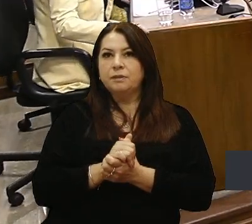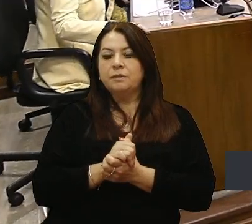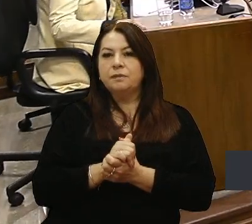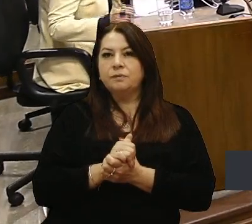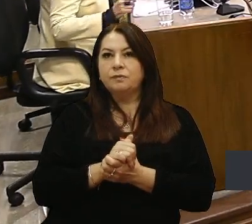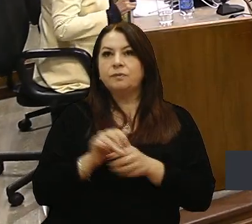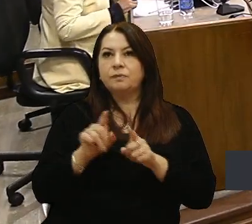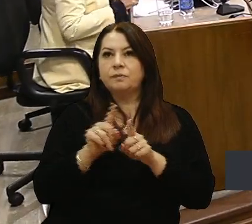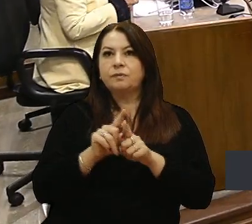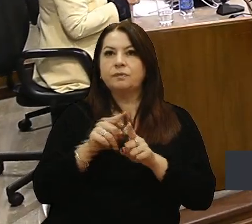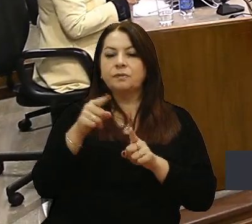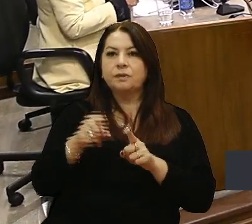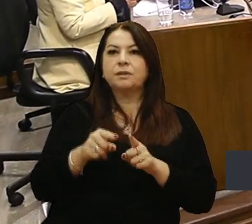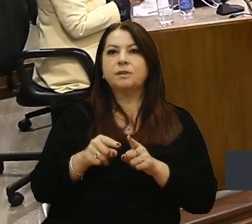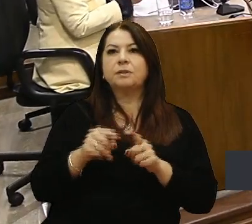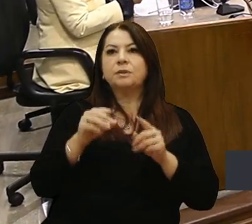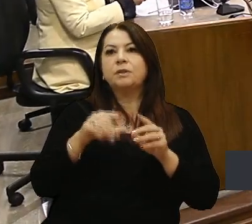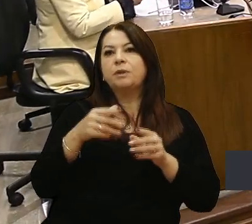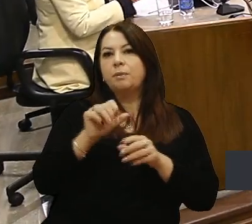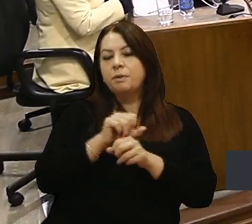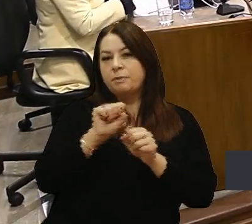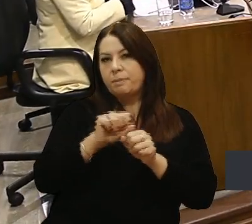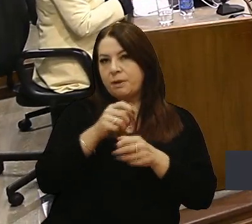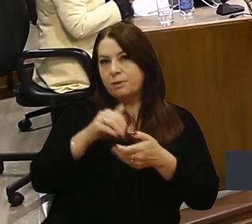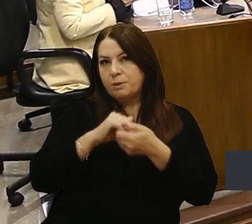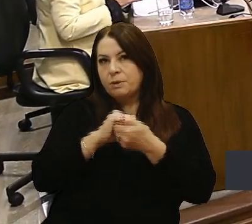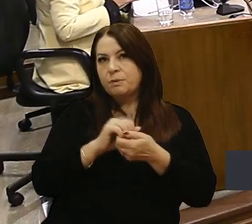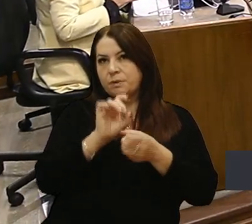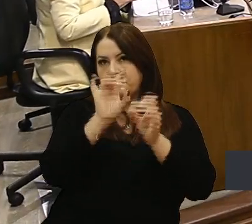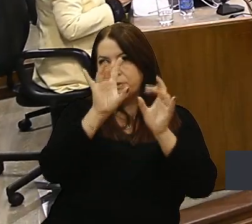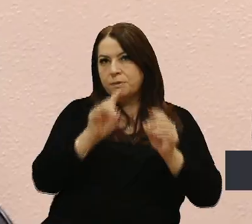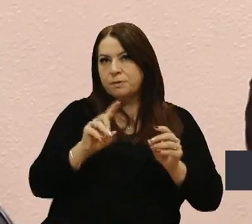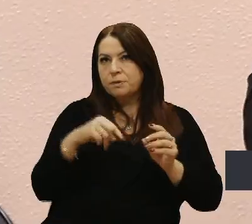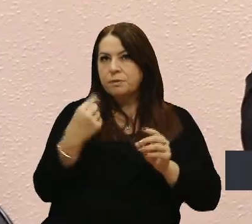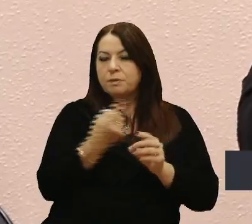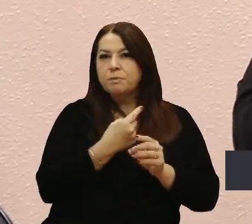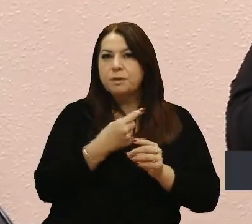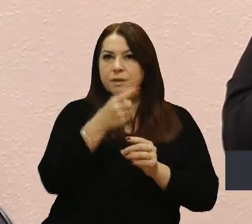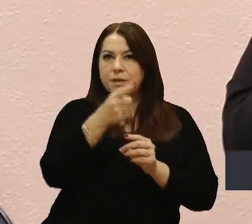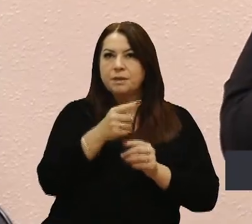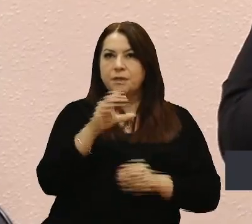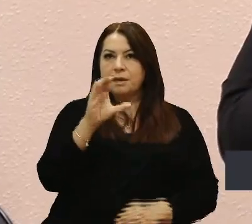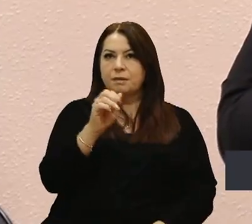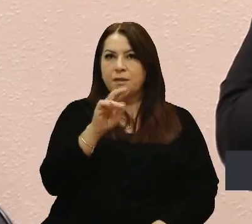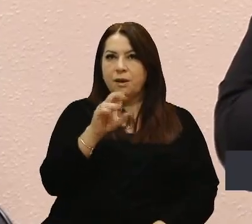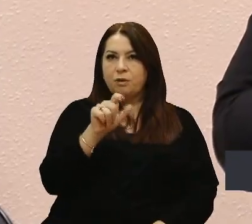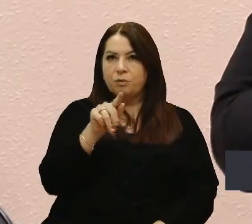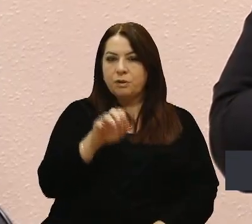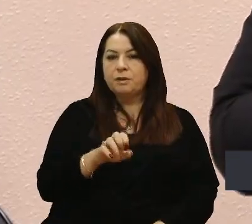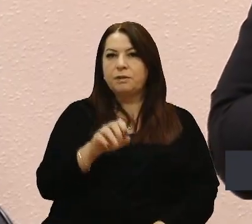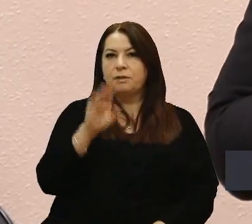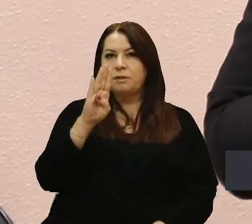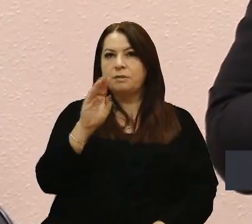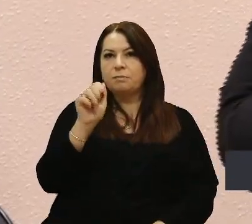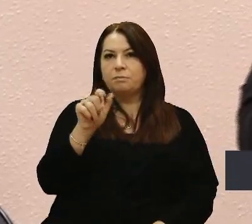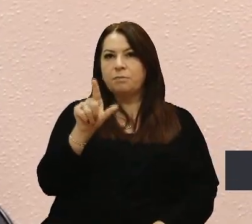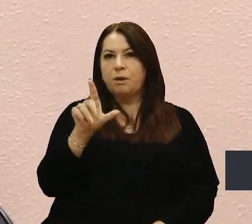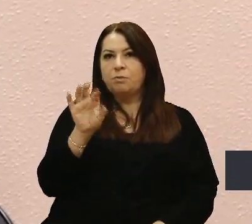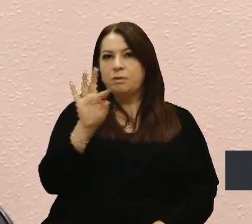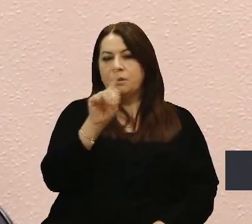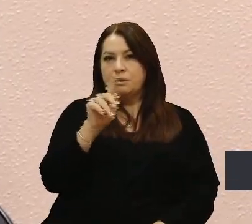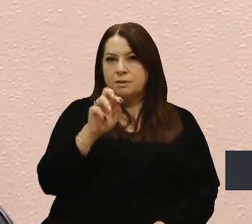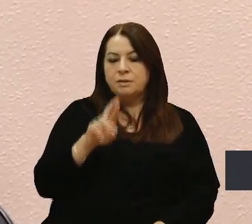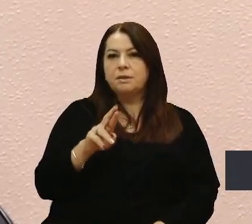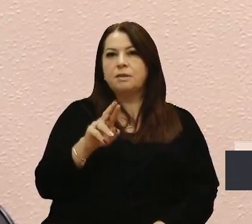Presidente, a minha saudação de maneira especial nessa manhã a todos os presentes, de modo distinto a Caroline, a Annelise e o Baltazar, que lá estão